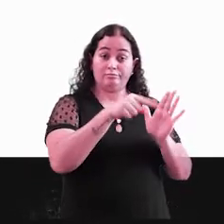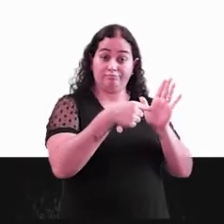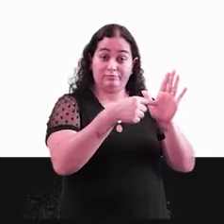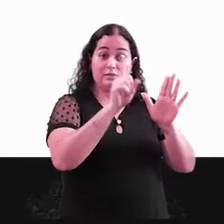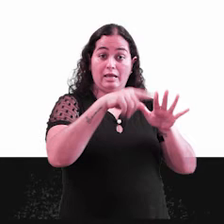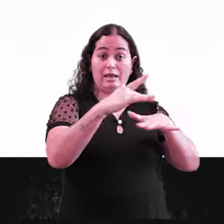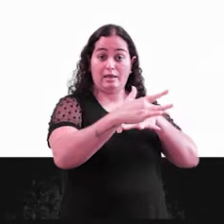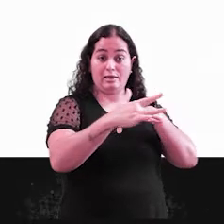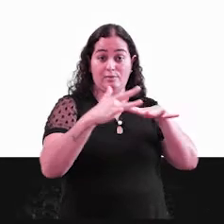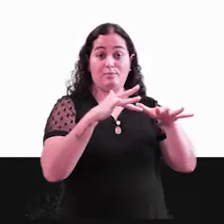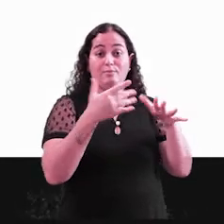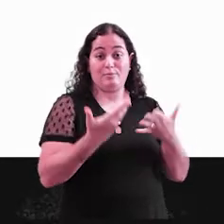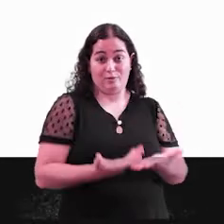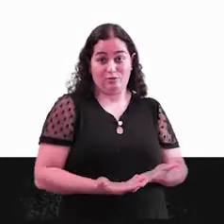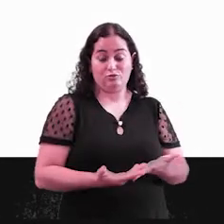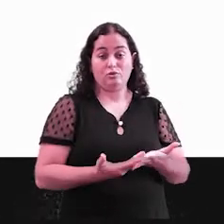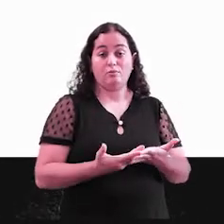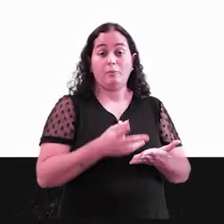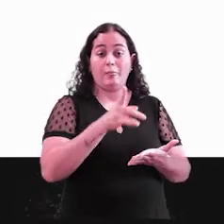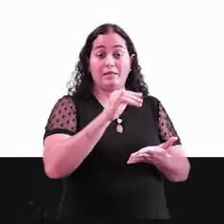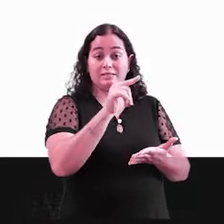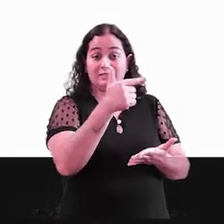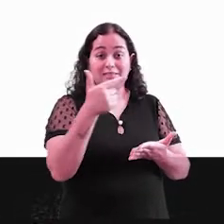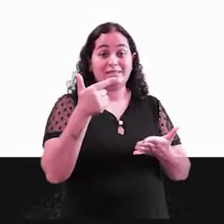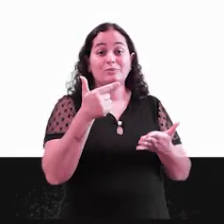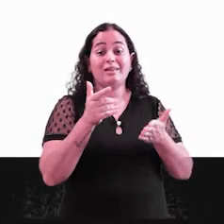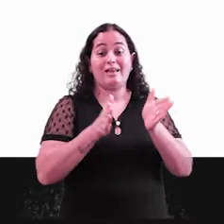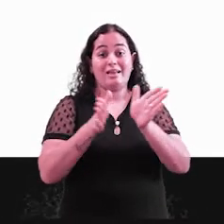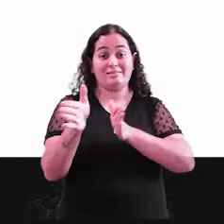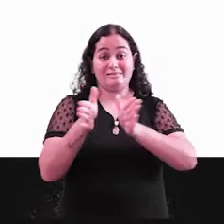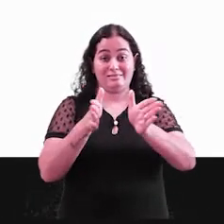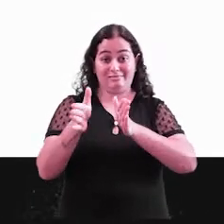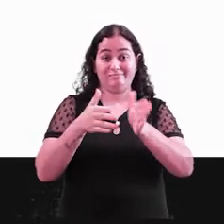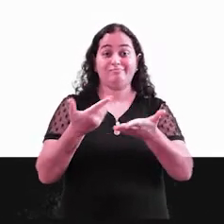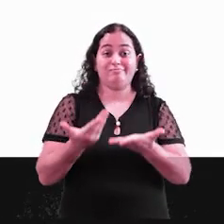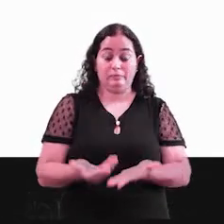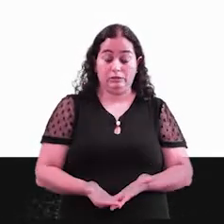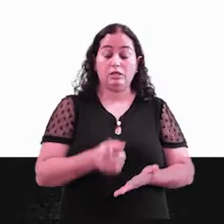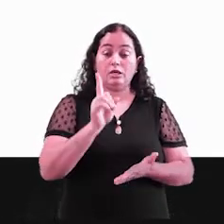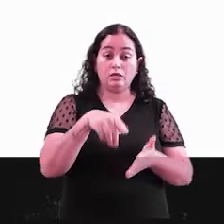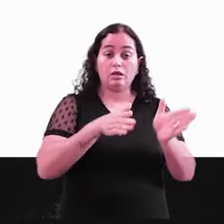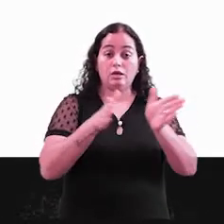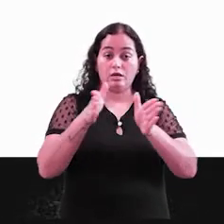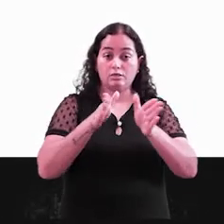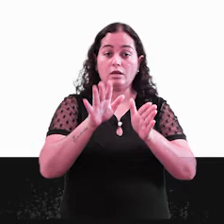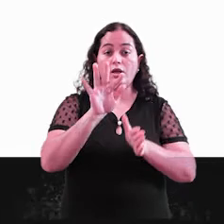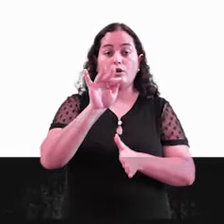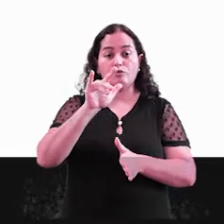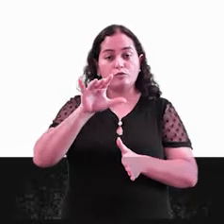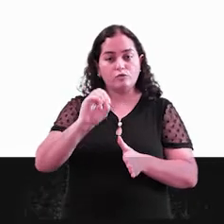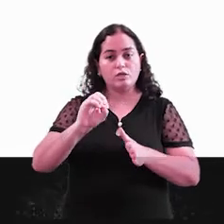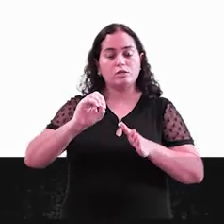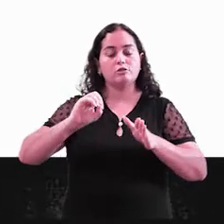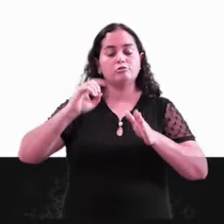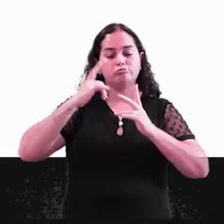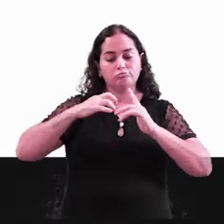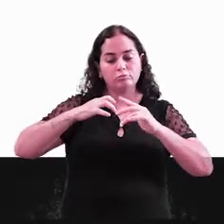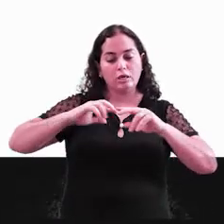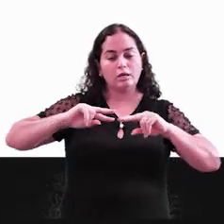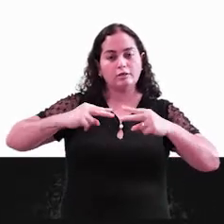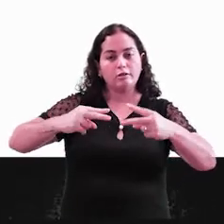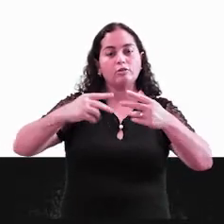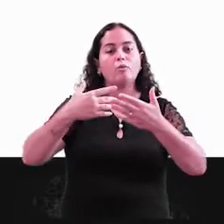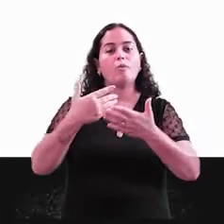o museu. Só que sem exposição acessível, e acessível no sentido físico, intelectual,